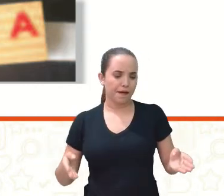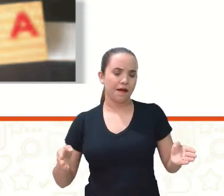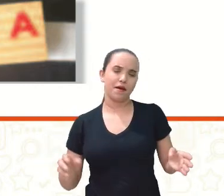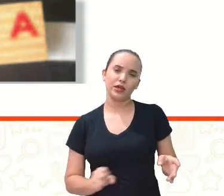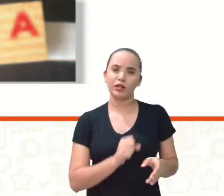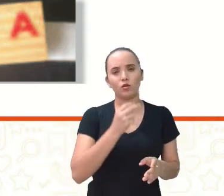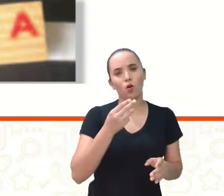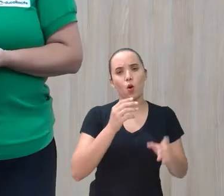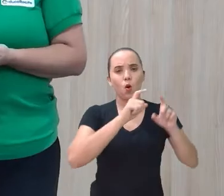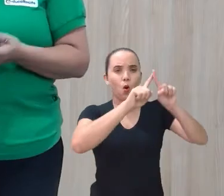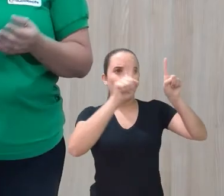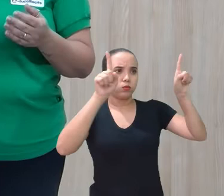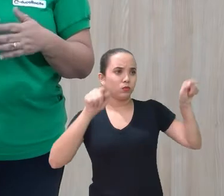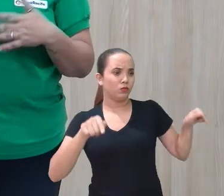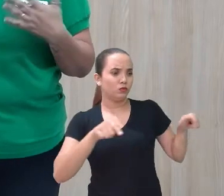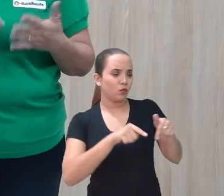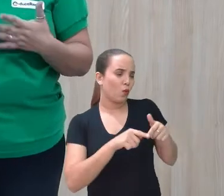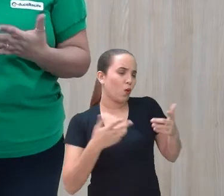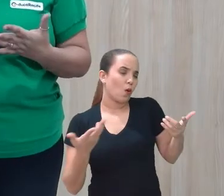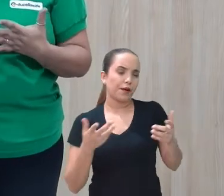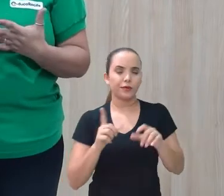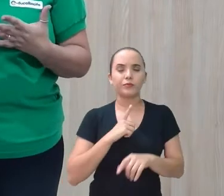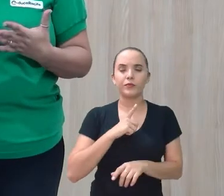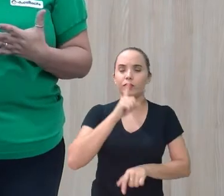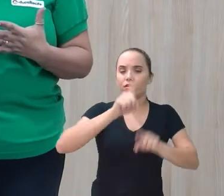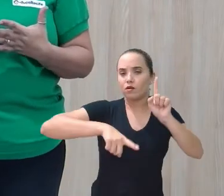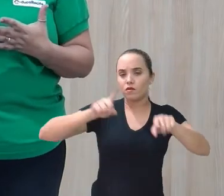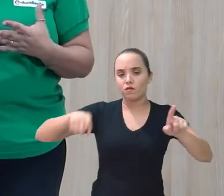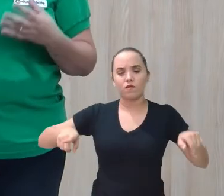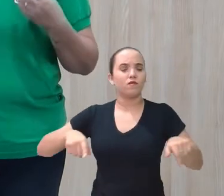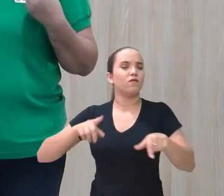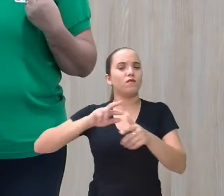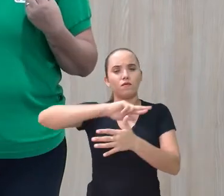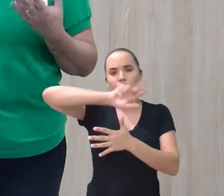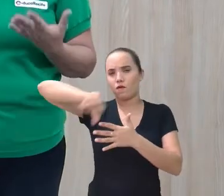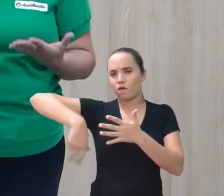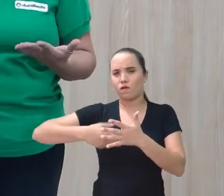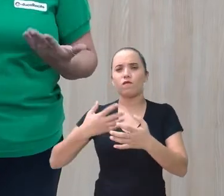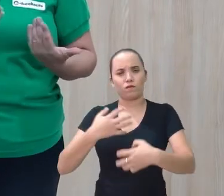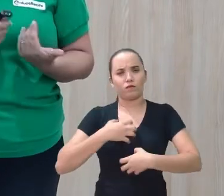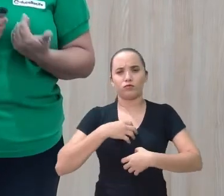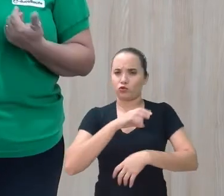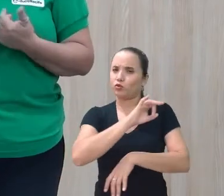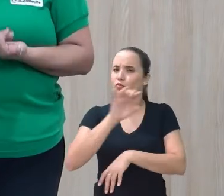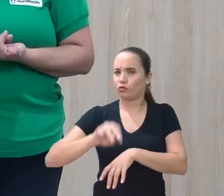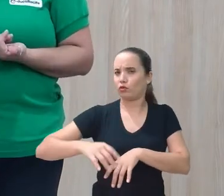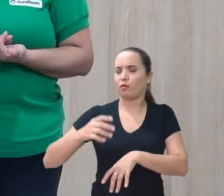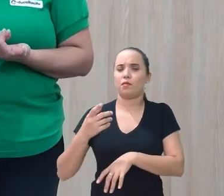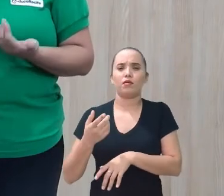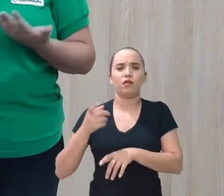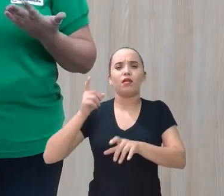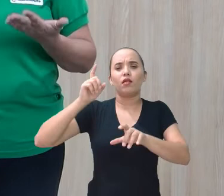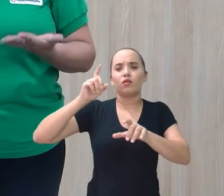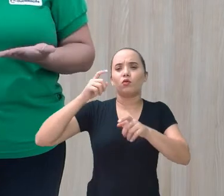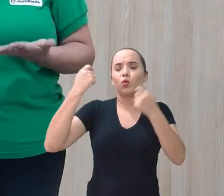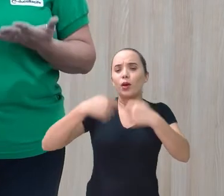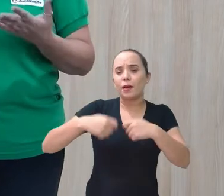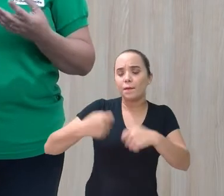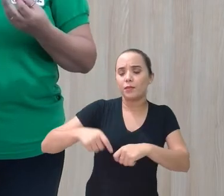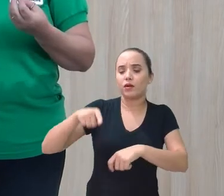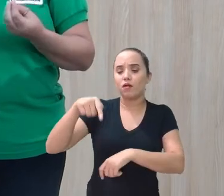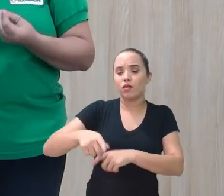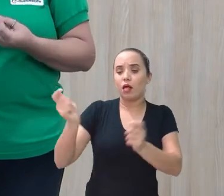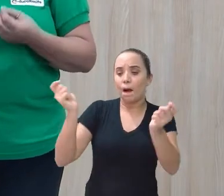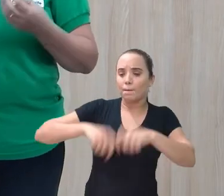em um quadro. Então, várias possibilidades podem ser feitas dependendo da mobilidade desse estudante. Se ele